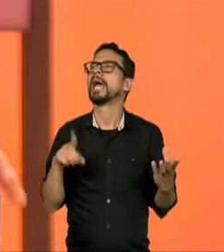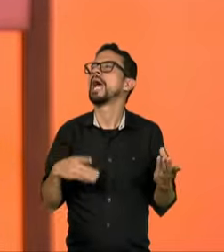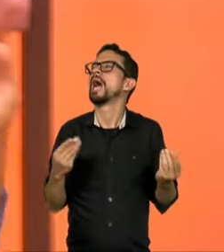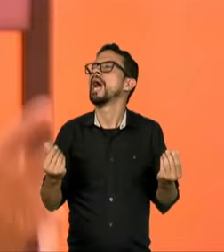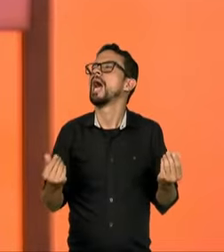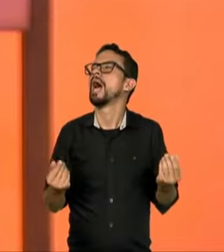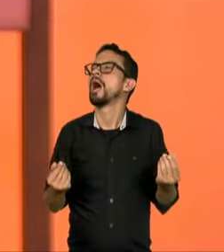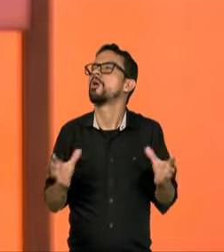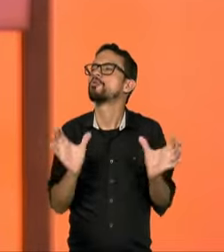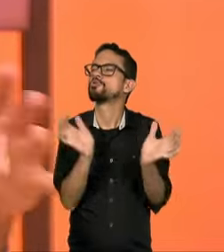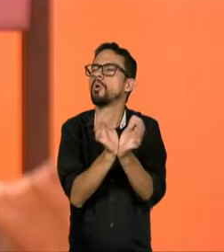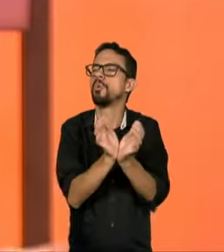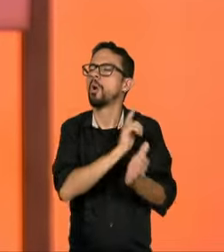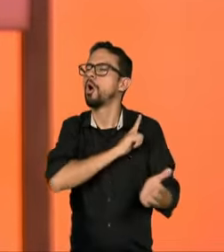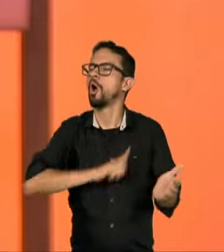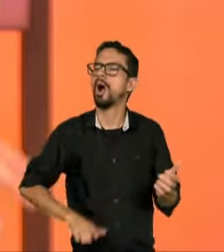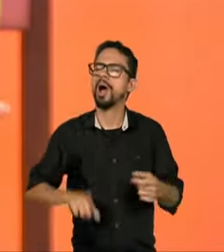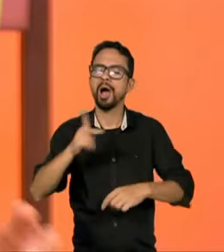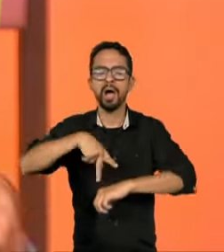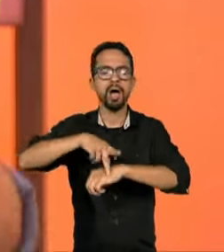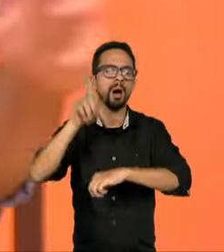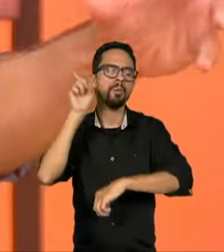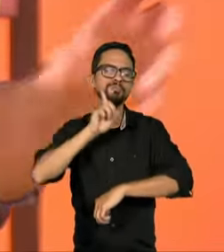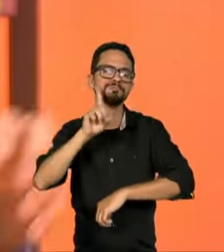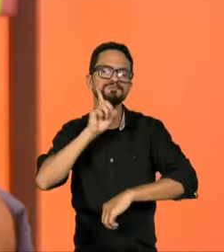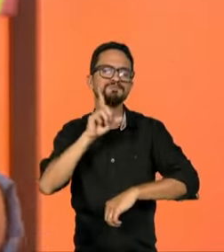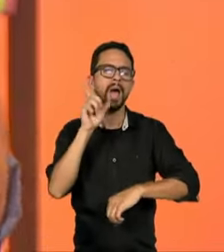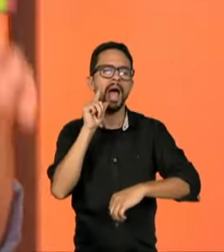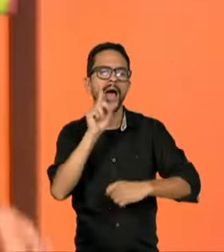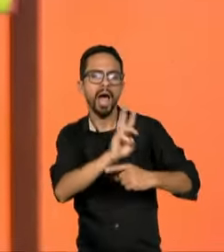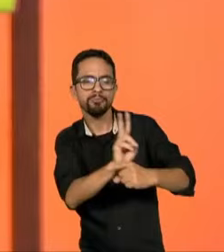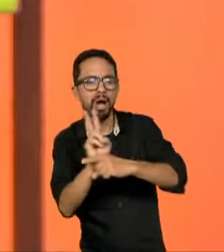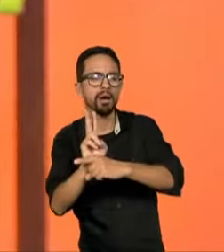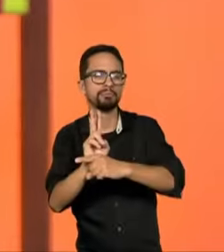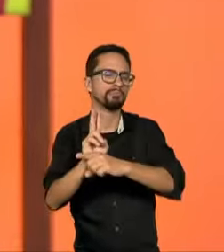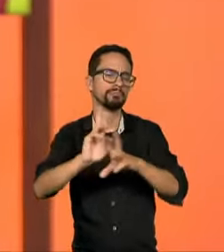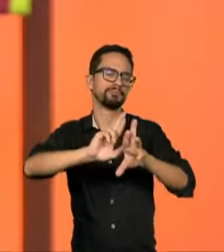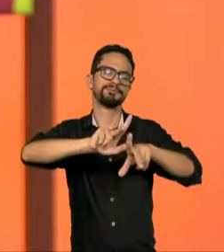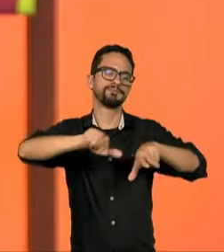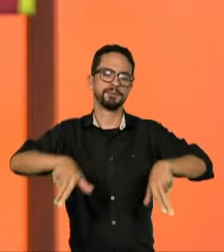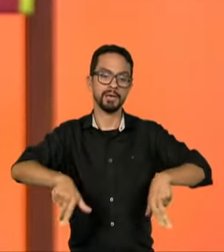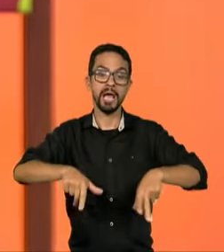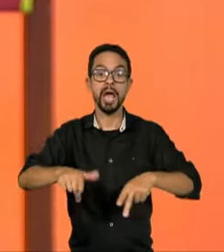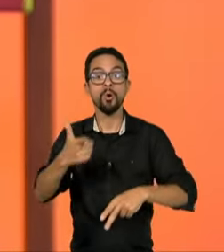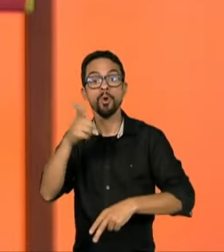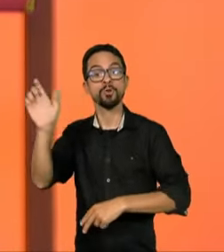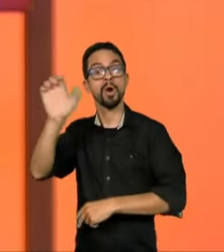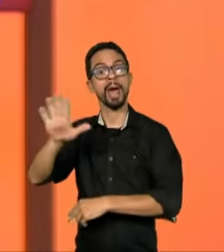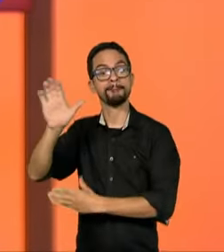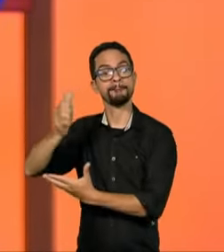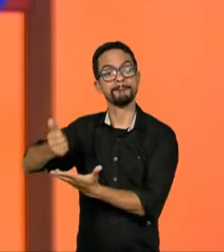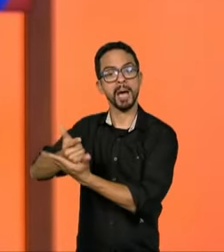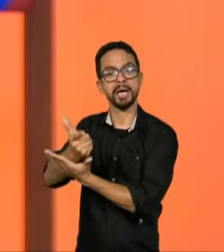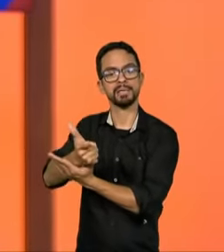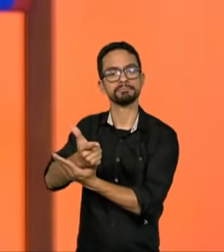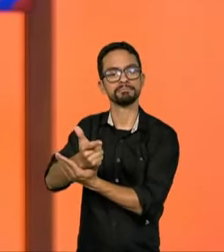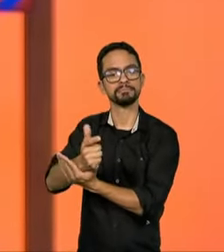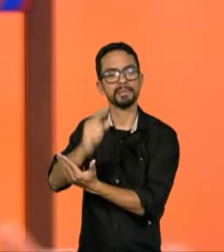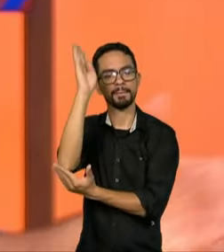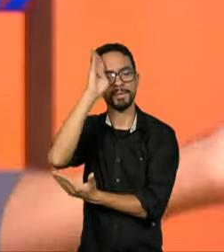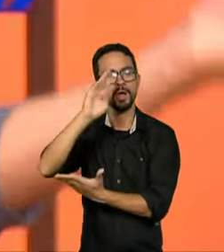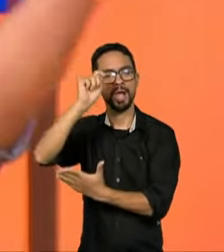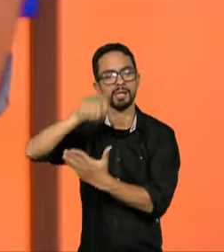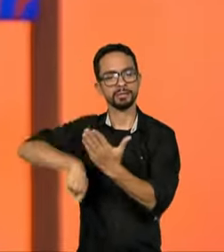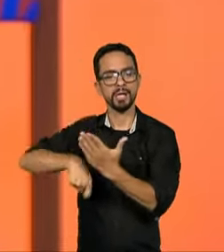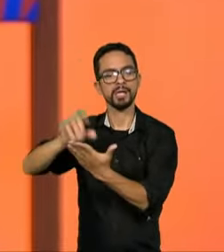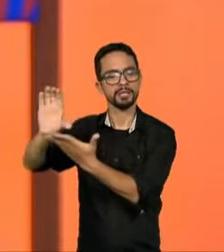um órgão do governo americano que monitora água, meio ambiente, etc. E tem o europeu que é pago, o Brasil assina isso e